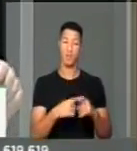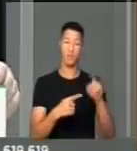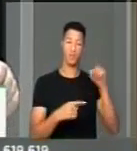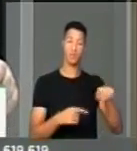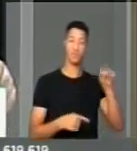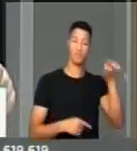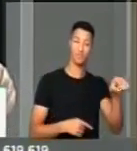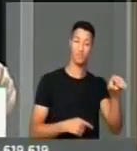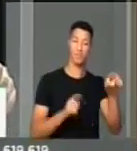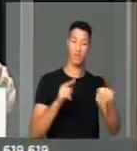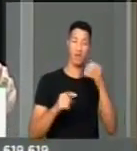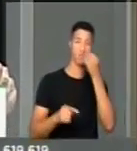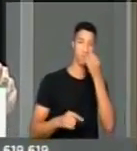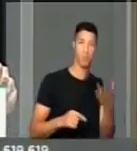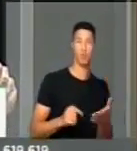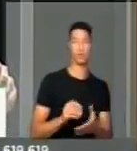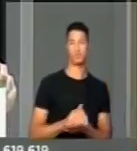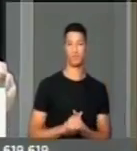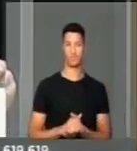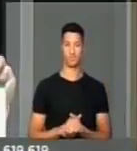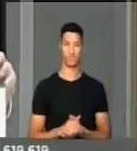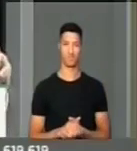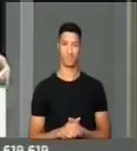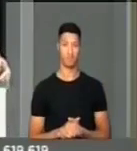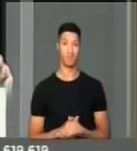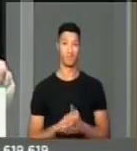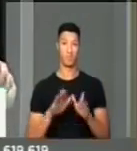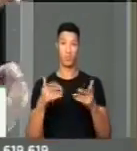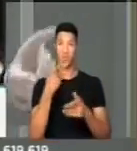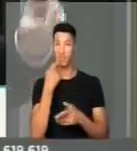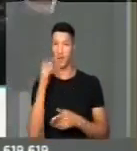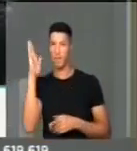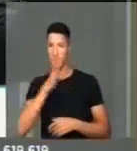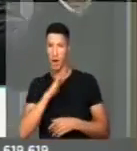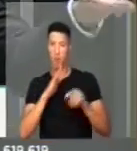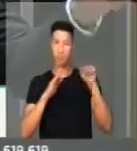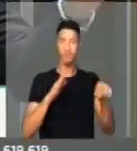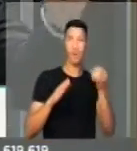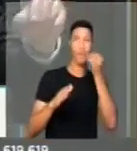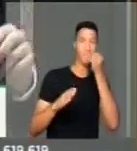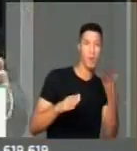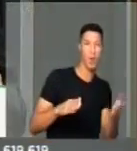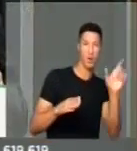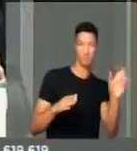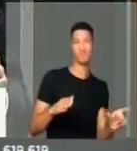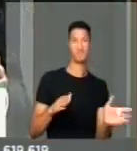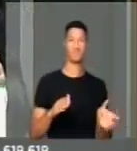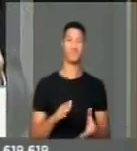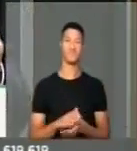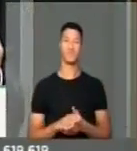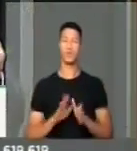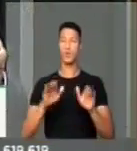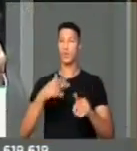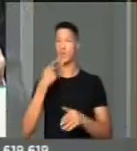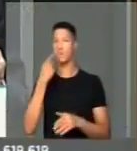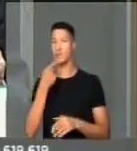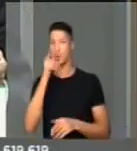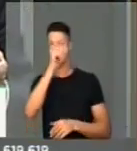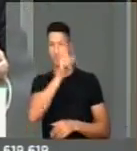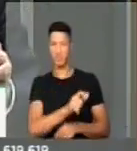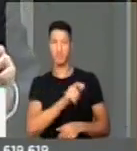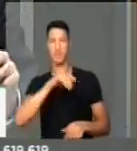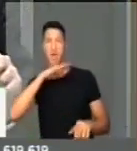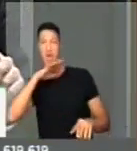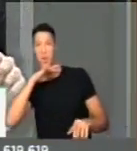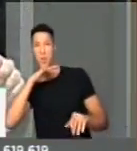aquela pessoa é boa. Quando eles falam mal, é porque a pessoa é boa. Quando eles falam que a pessoa